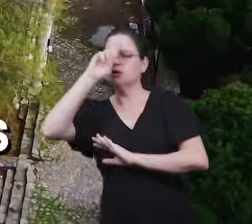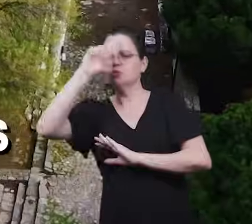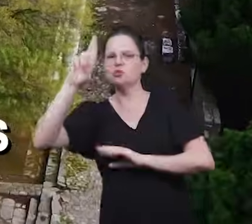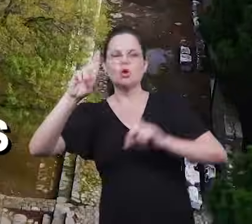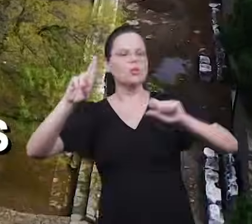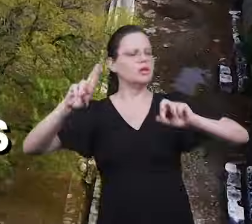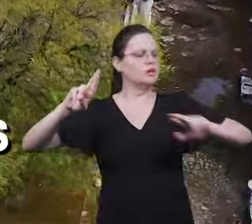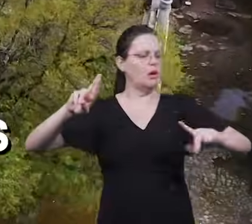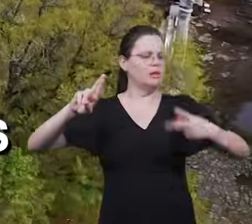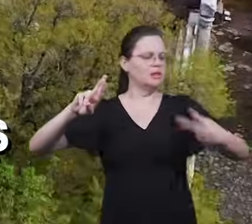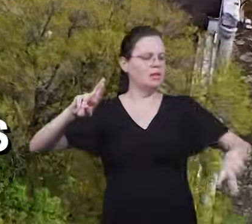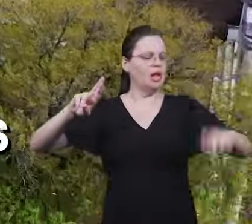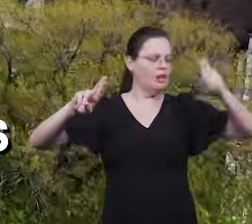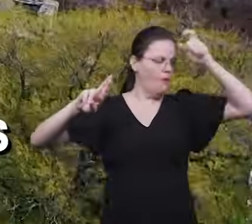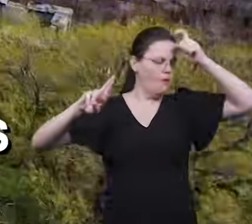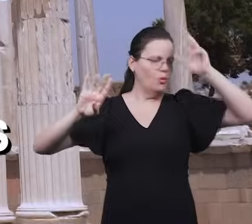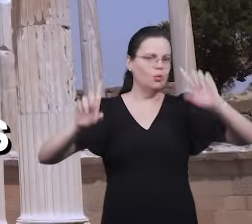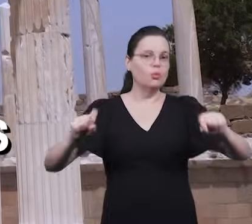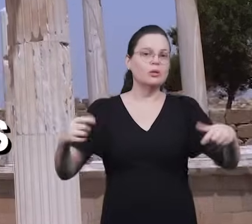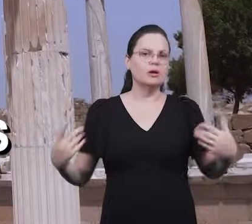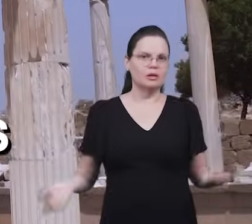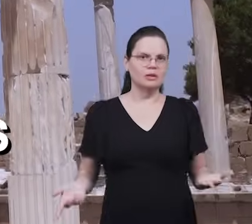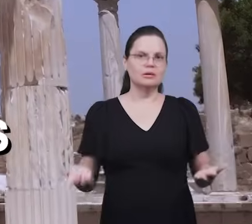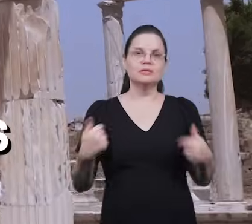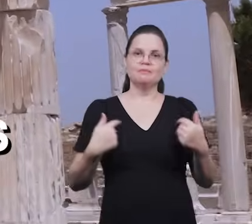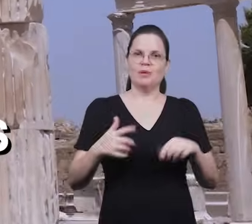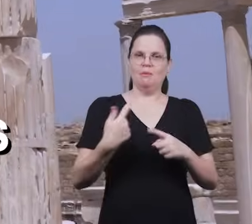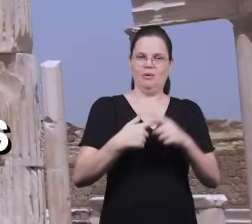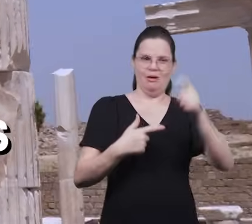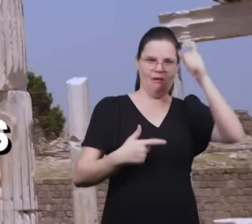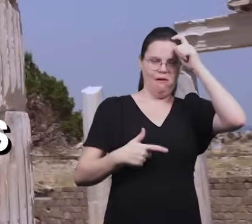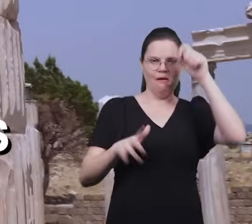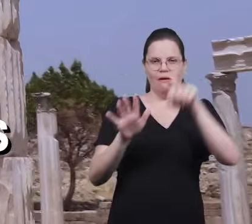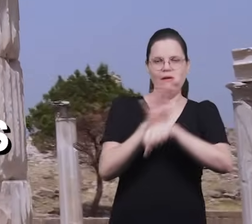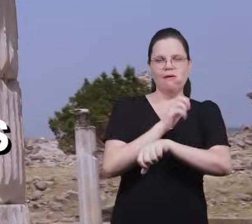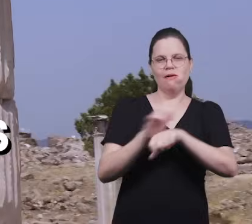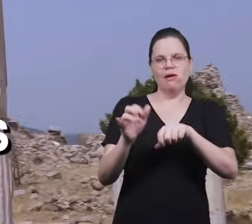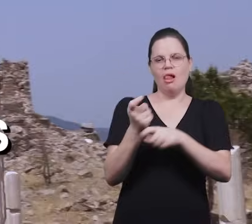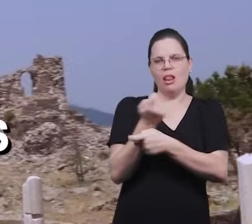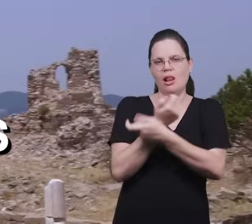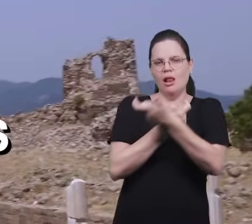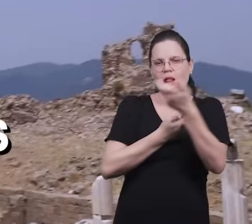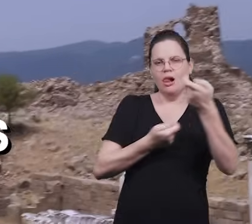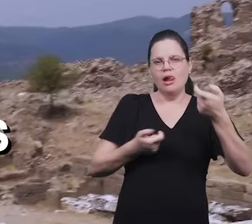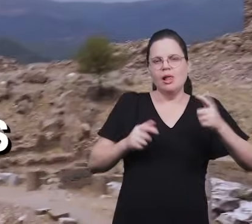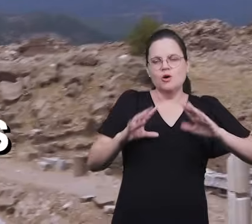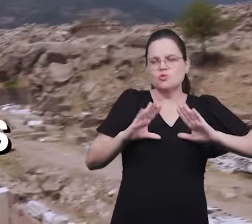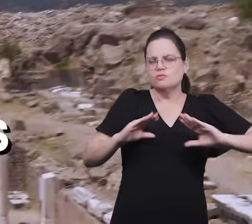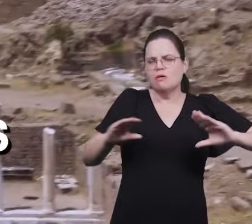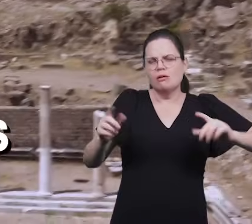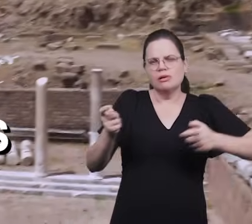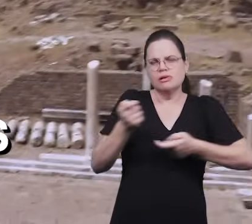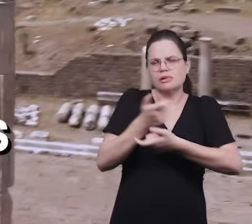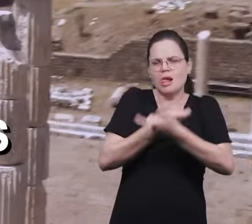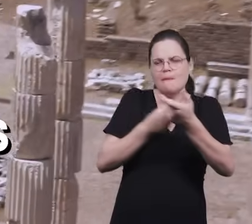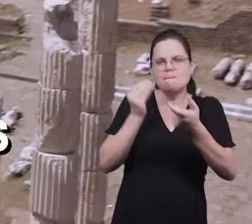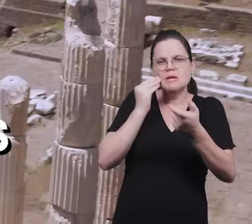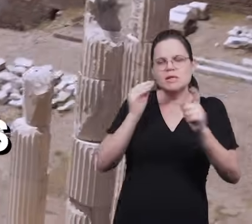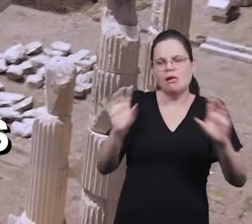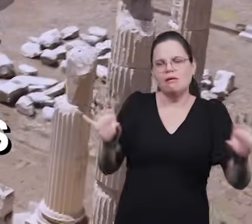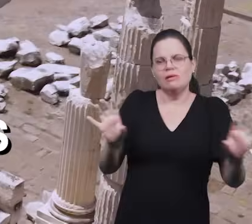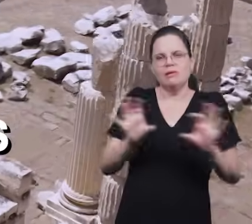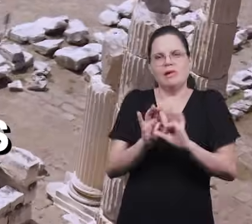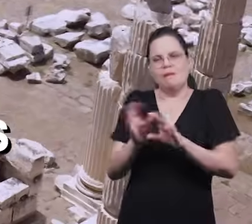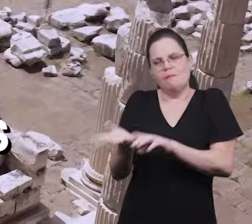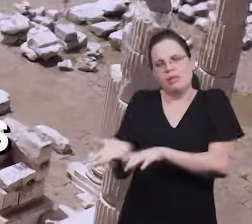parte a manobra sutil do adversário ali, do casamento pervertido, foi unir, mas na verdade